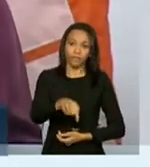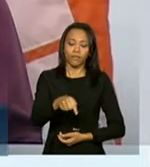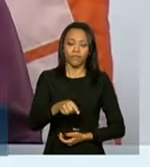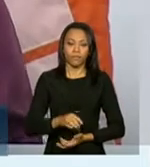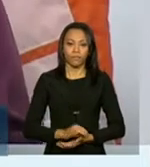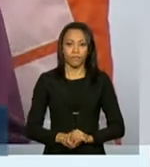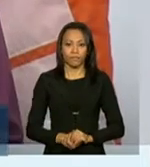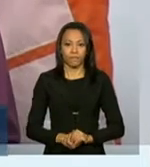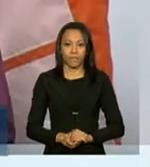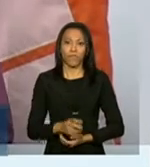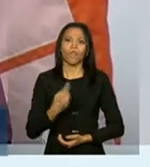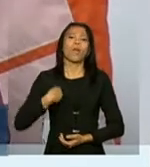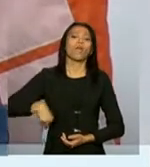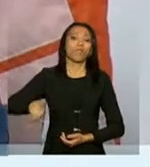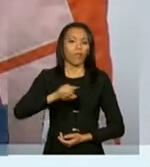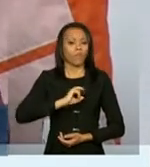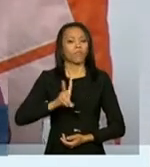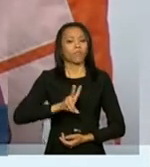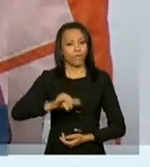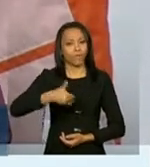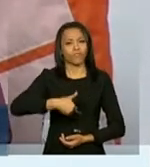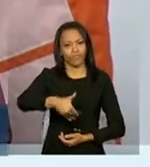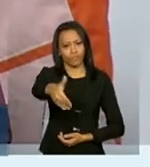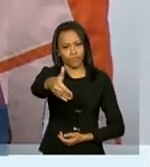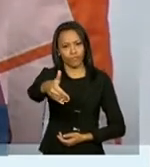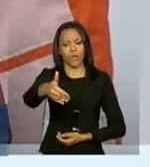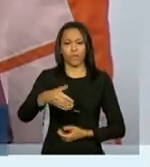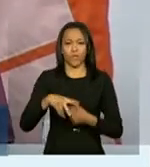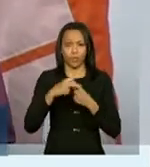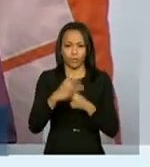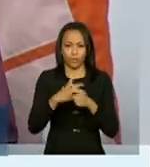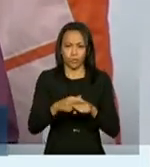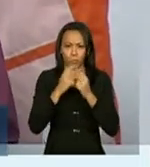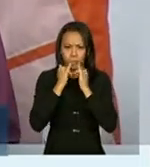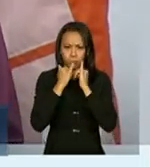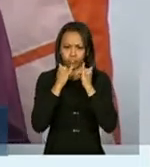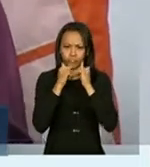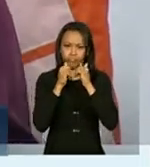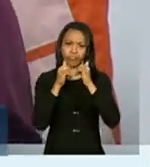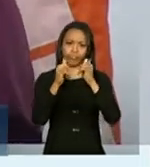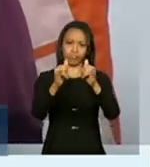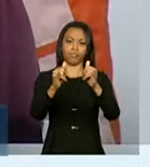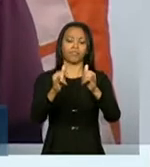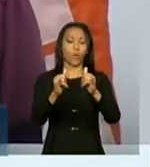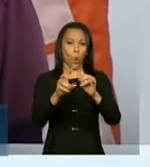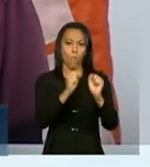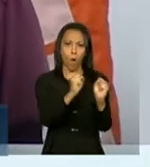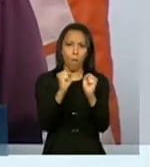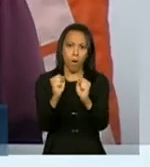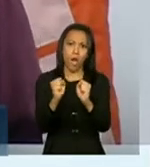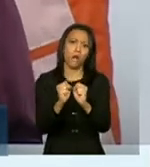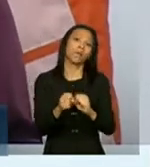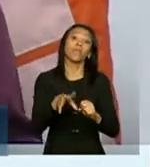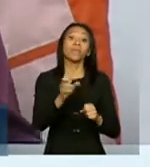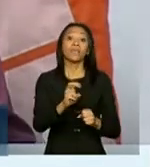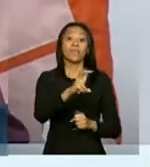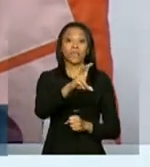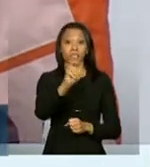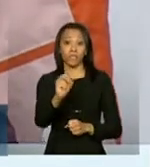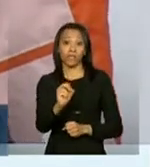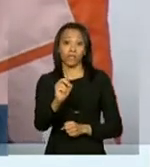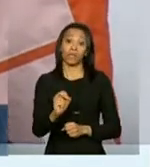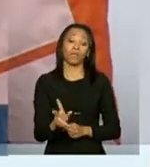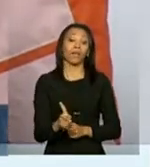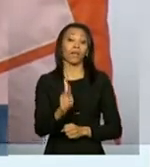nós vamos produzir transformadores de alta tensão com potência de até 550